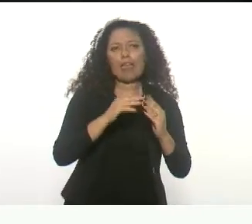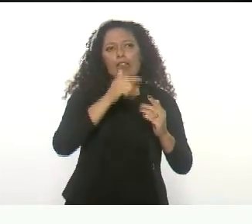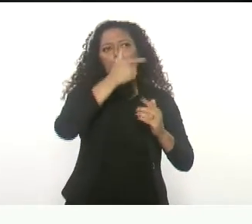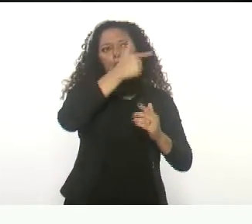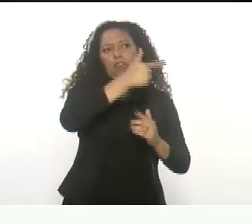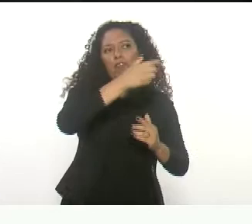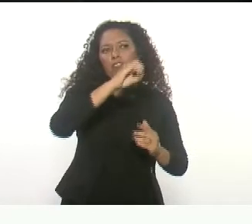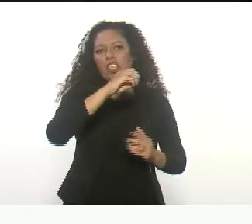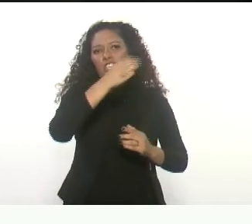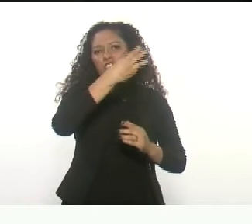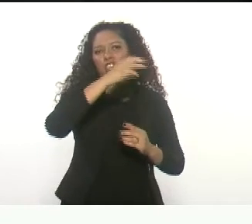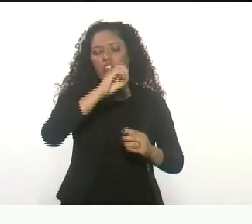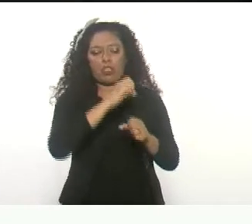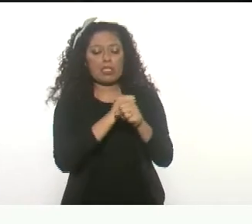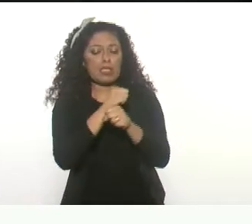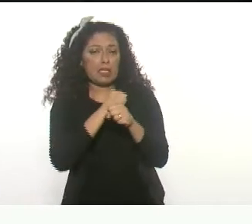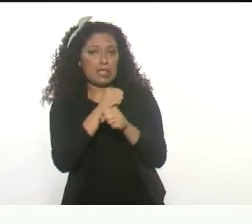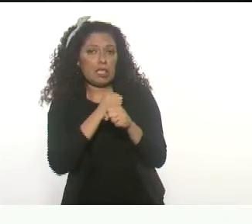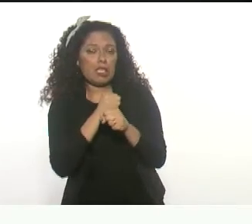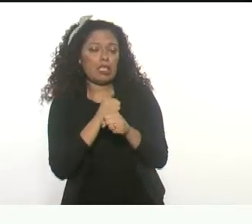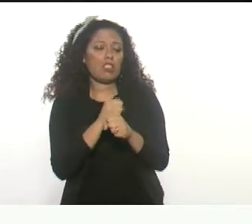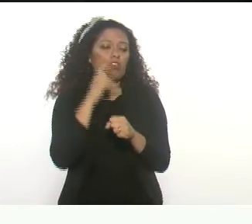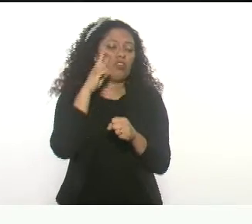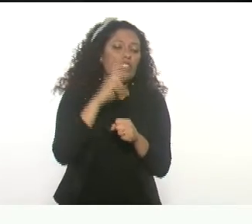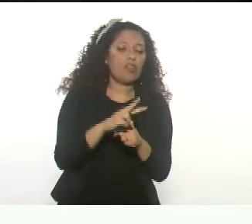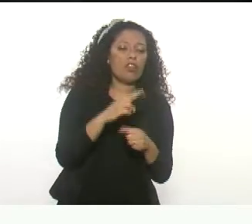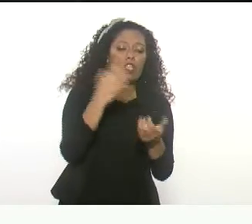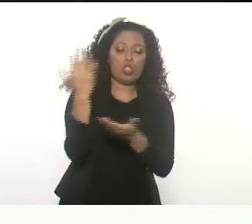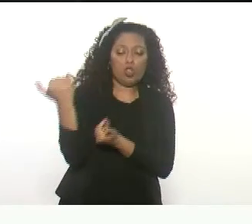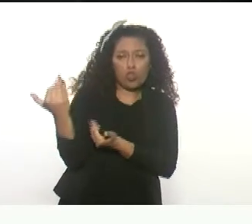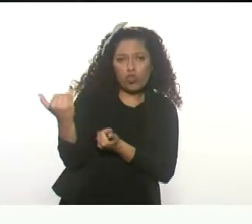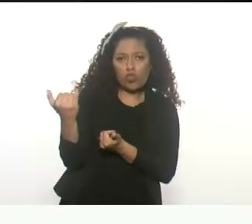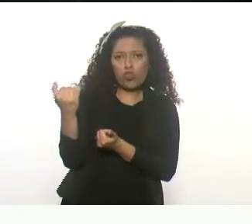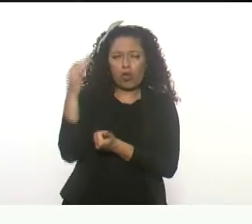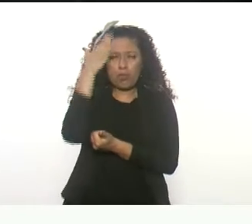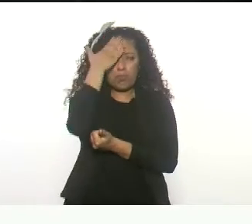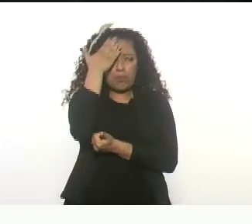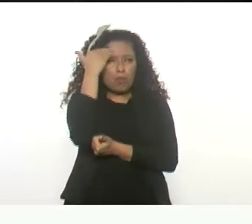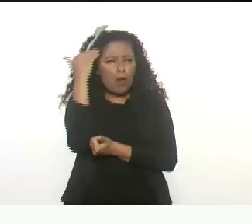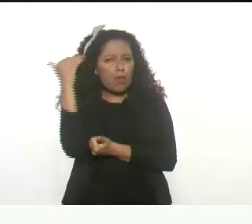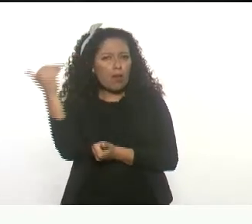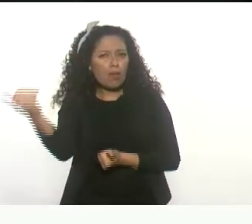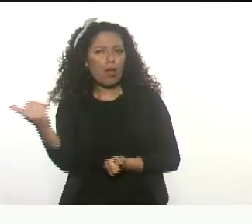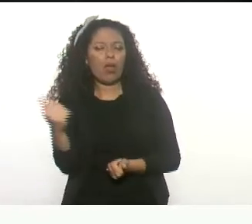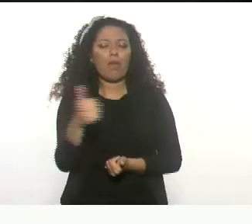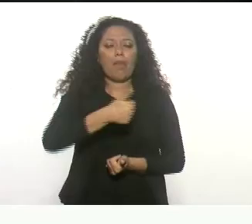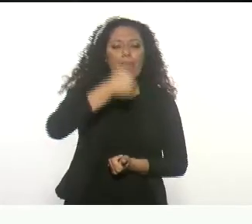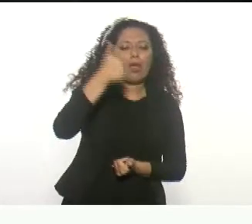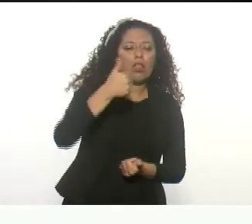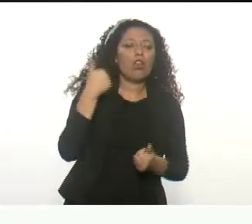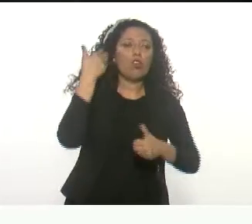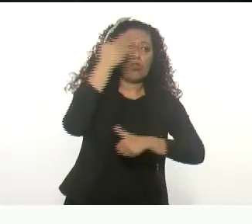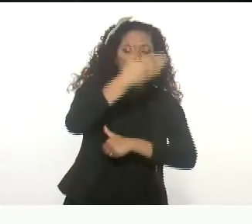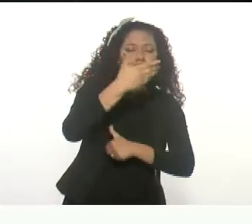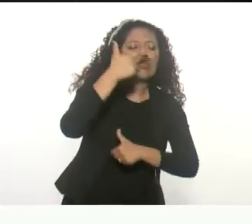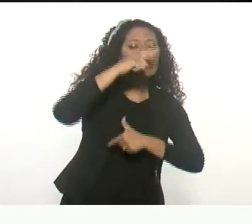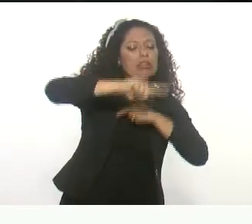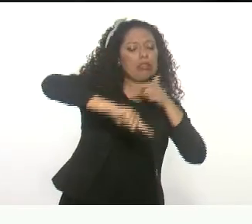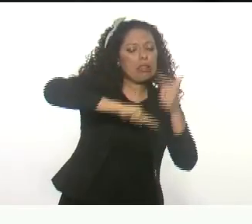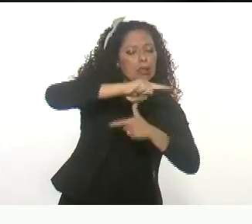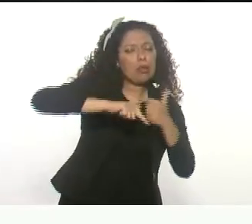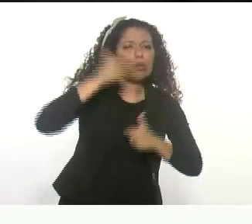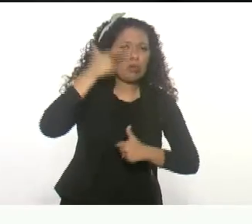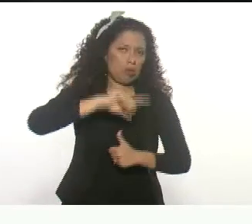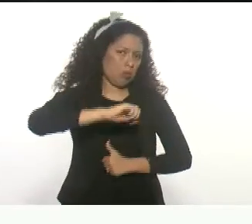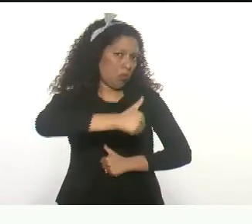30 anos, se encontrou, por exemplo, maior escolaridade, se encontrou também uma entrada maior no mercado de trabalho mais